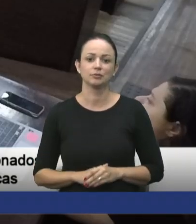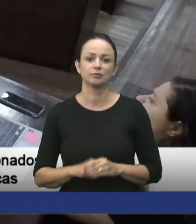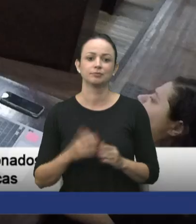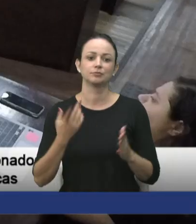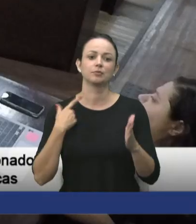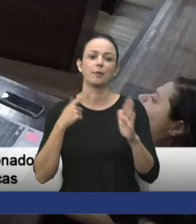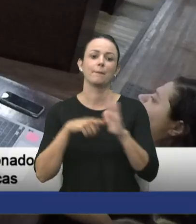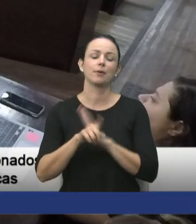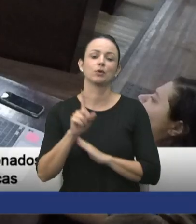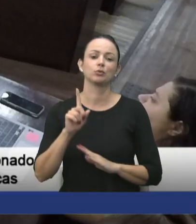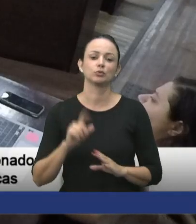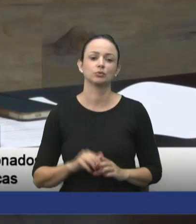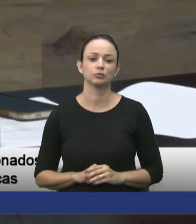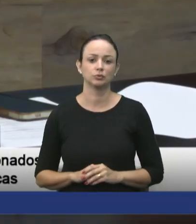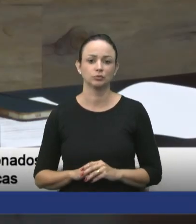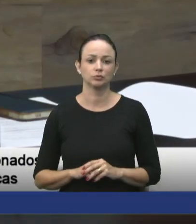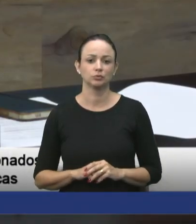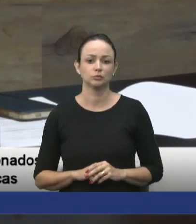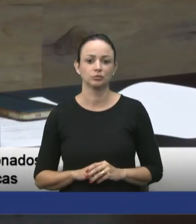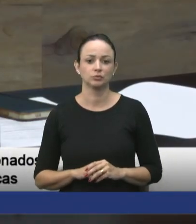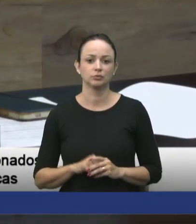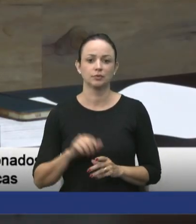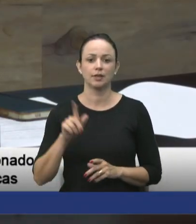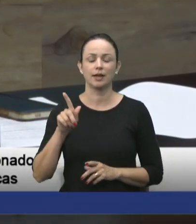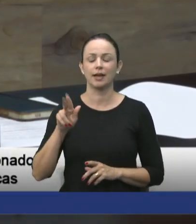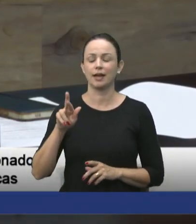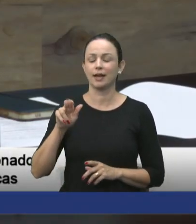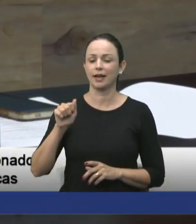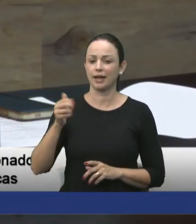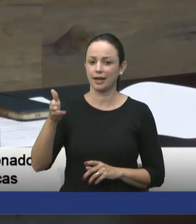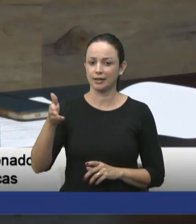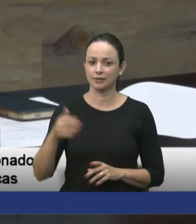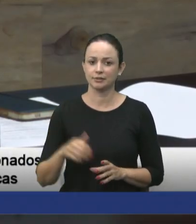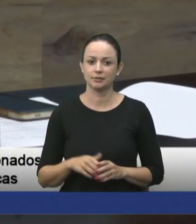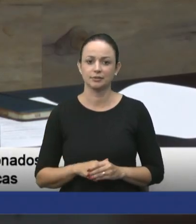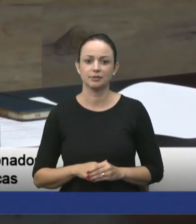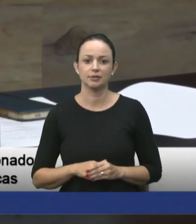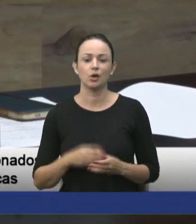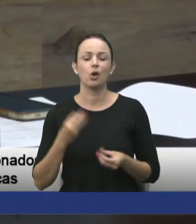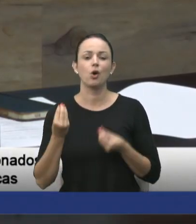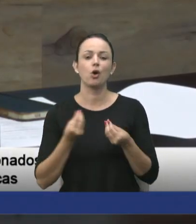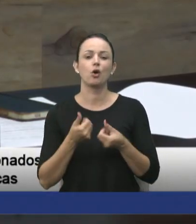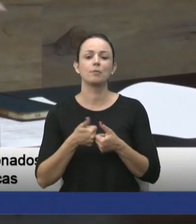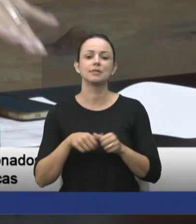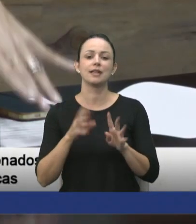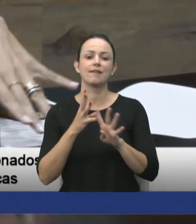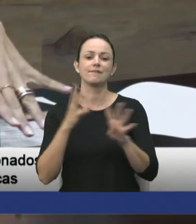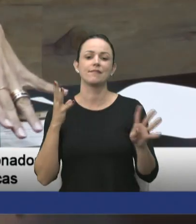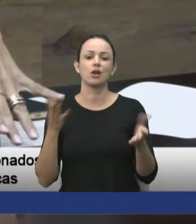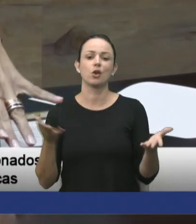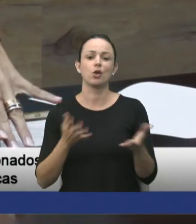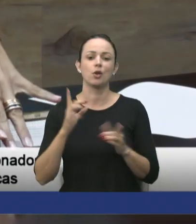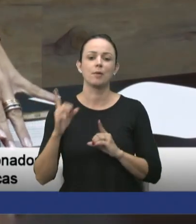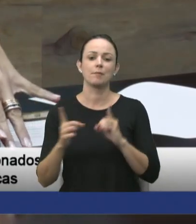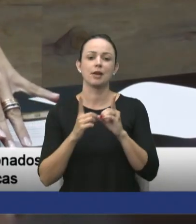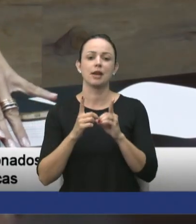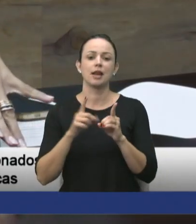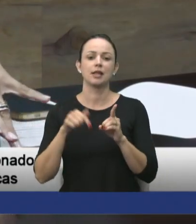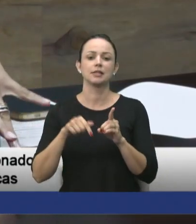pergunta para Gra. Como está a nossa fila hoje no atendimento